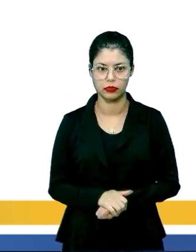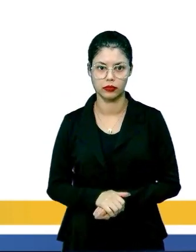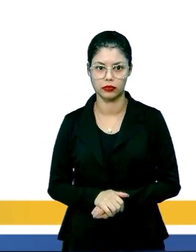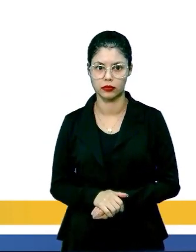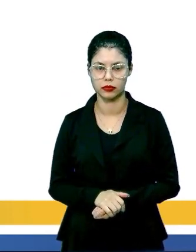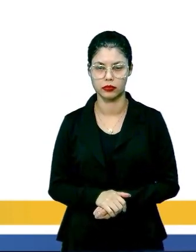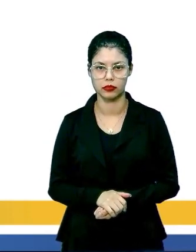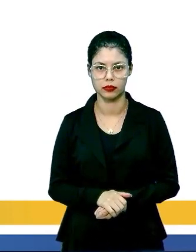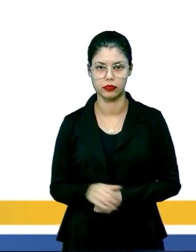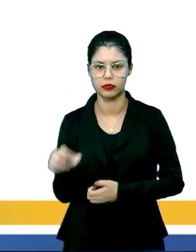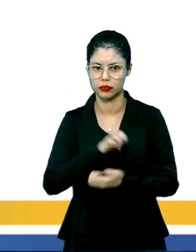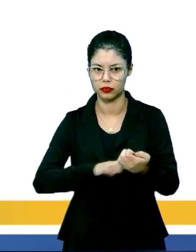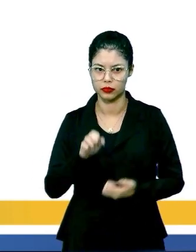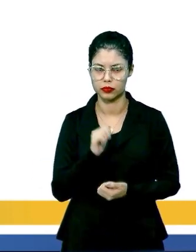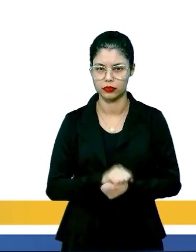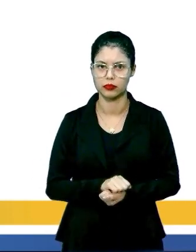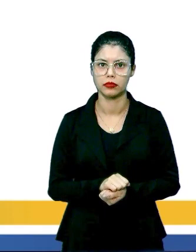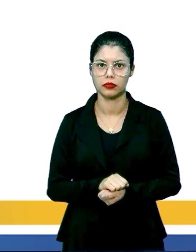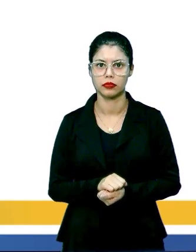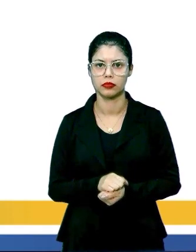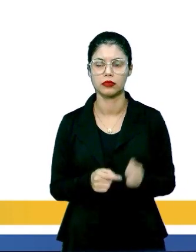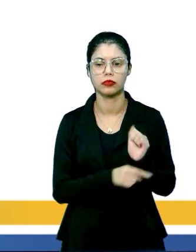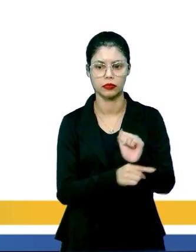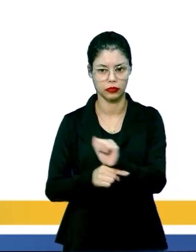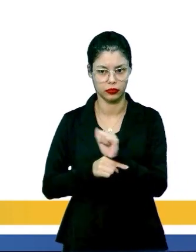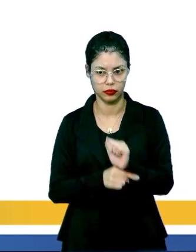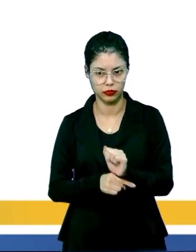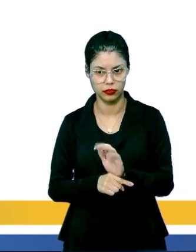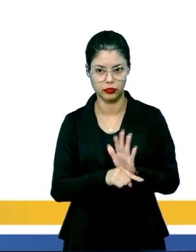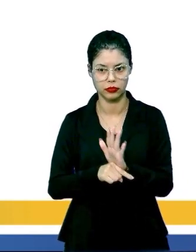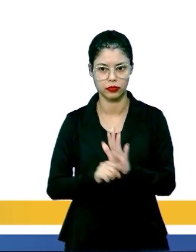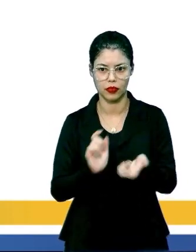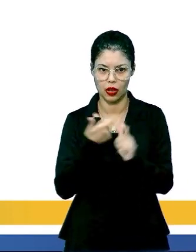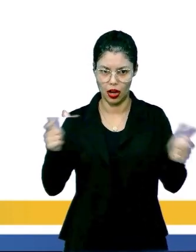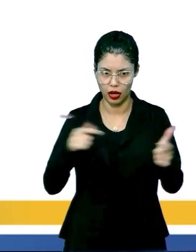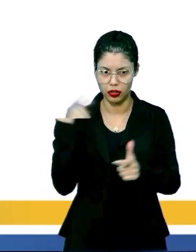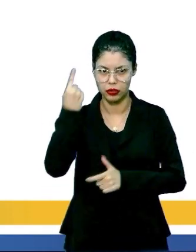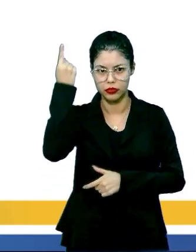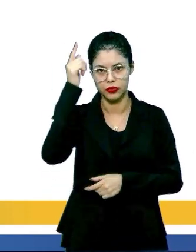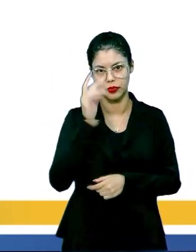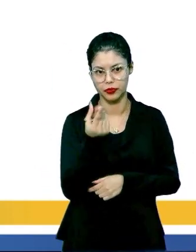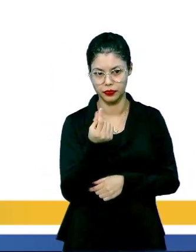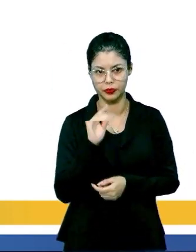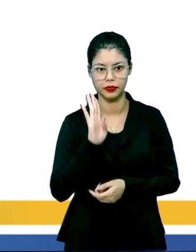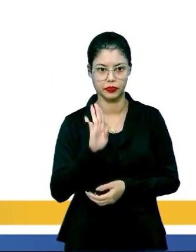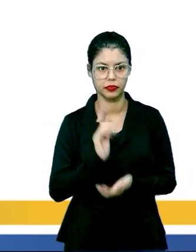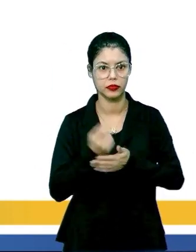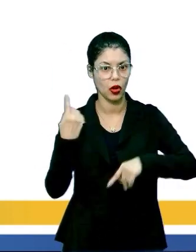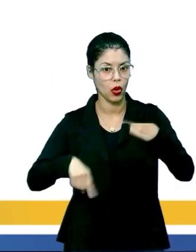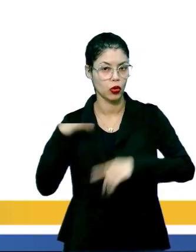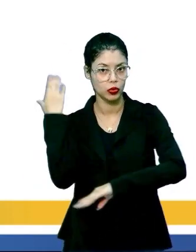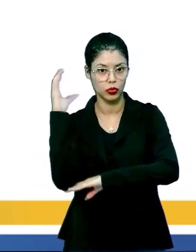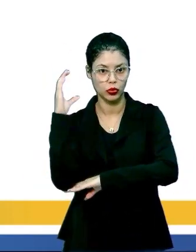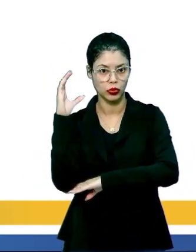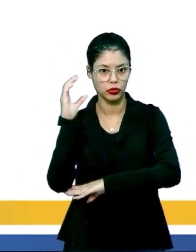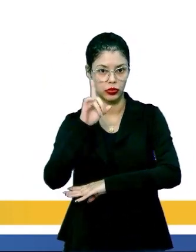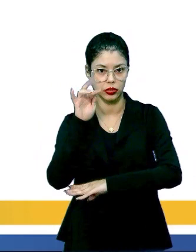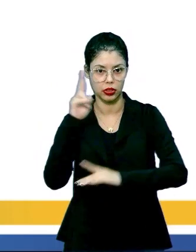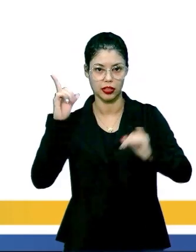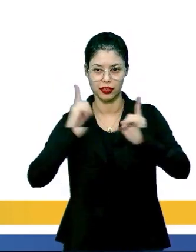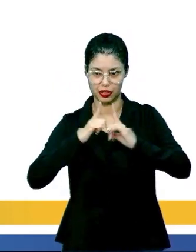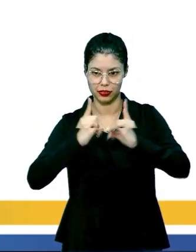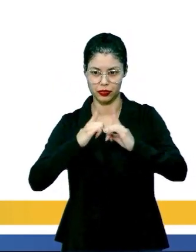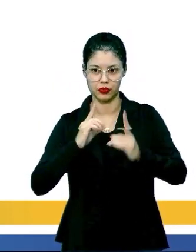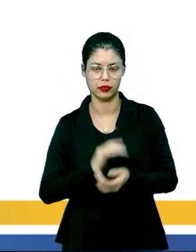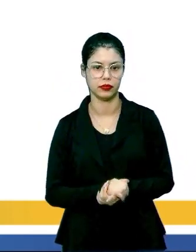preços, A revolta da vacina, ela se ocasionou por causa da alta de preços. B, a política